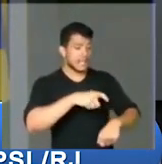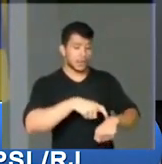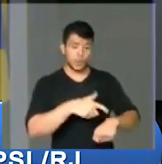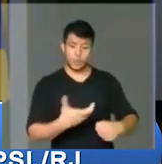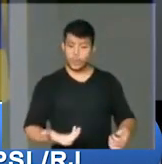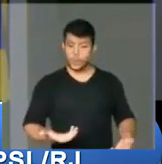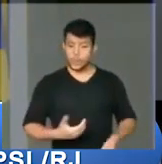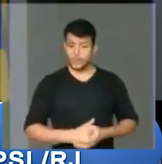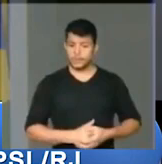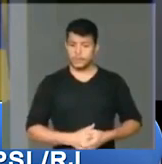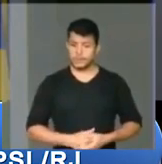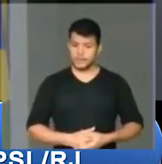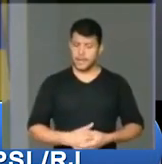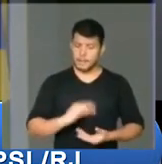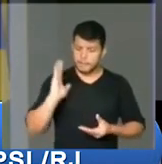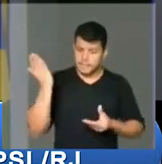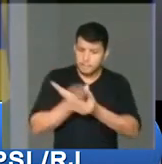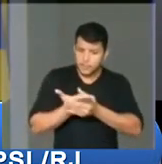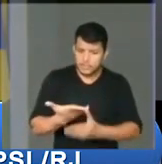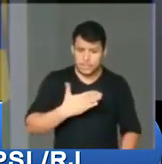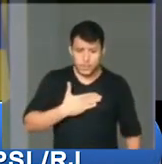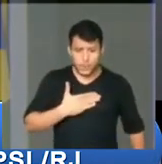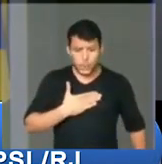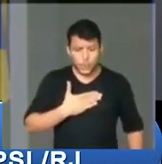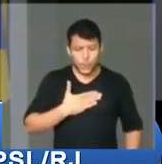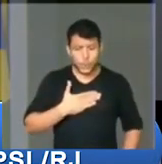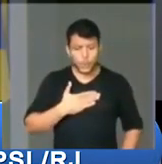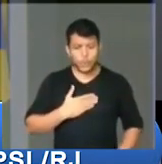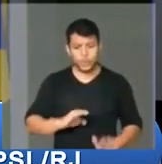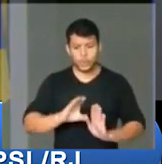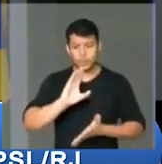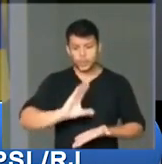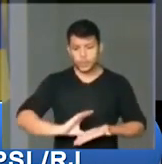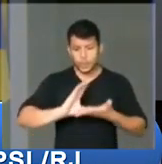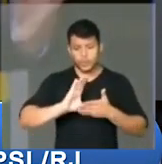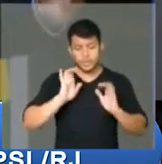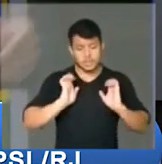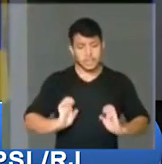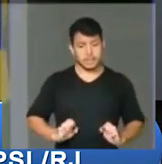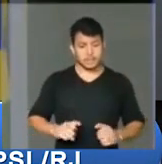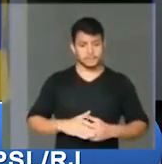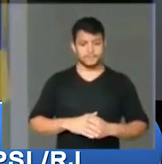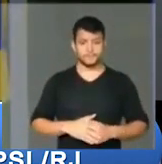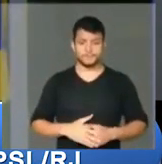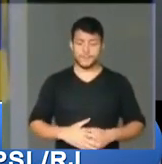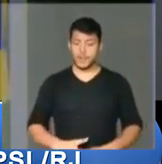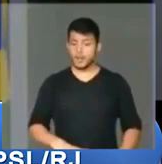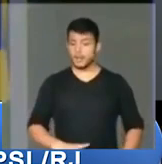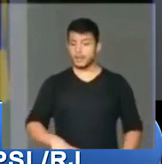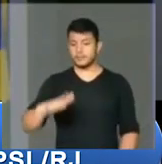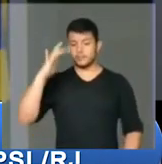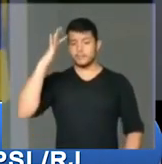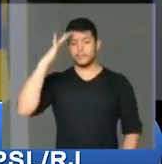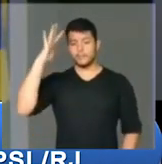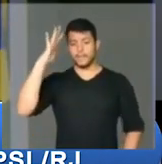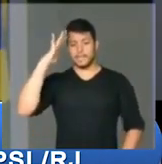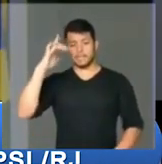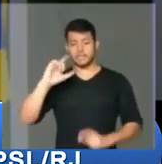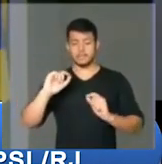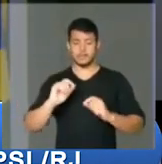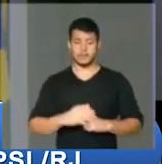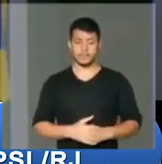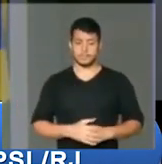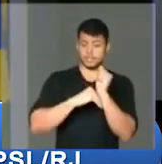suas afirmações difamatórias e caluniosas. E agora vocês veem, no final de semana, sai